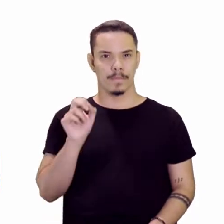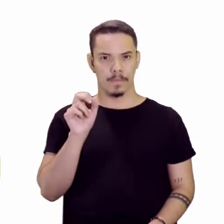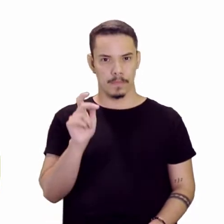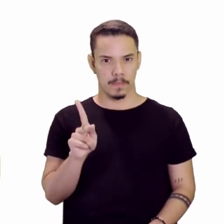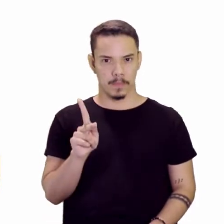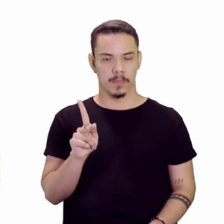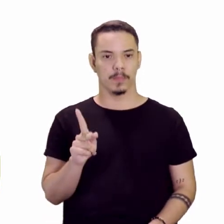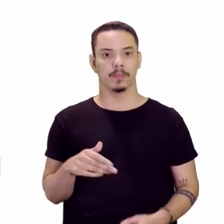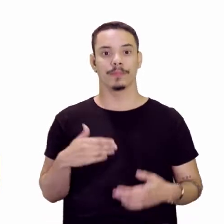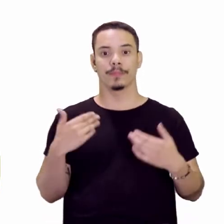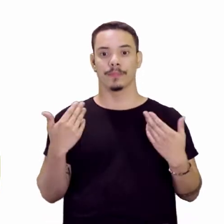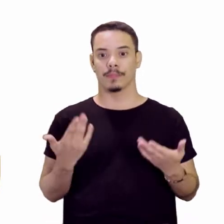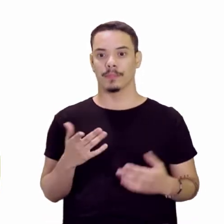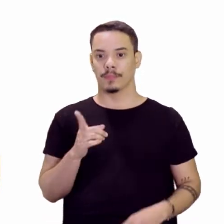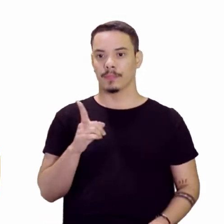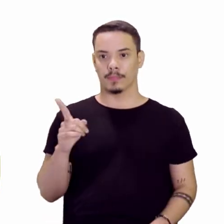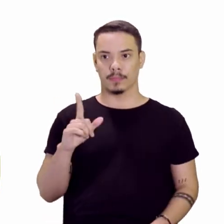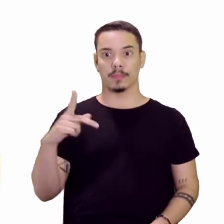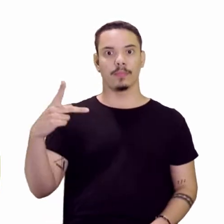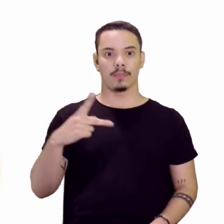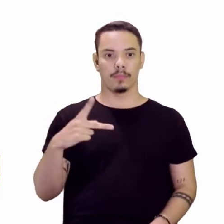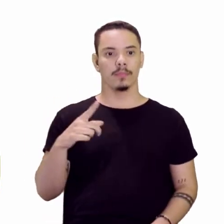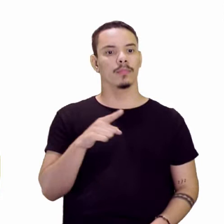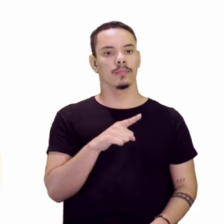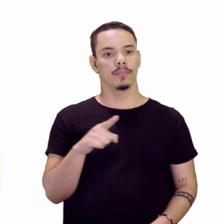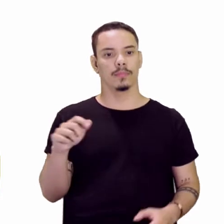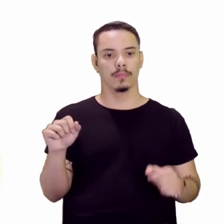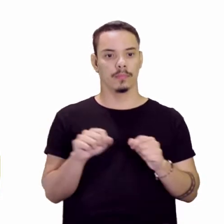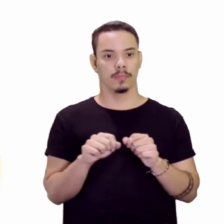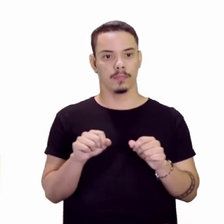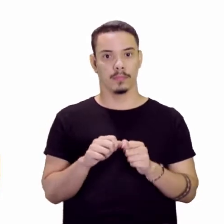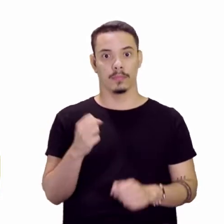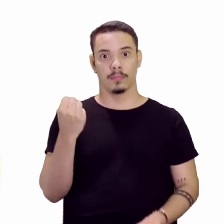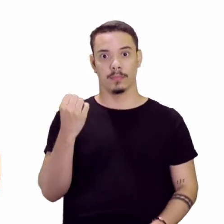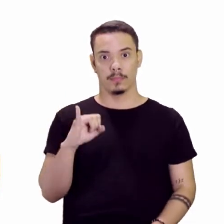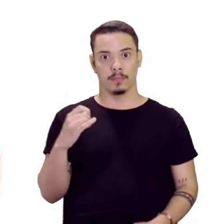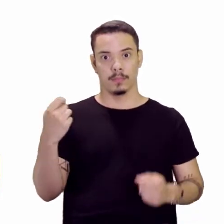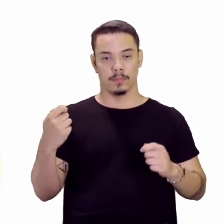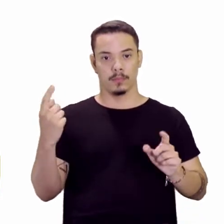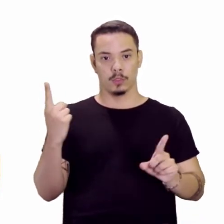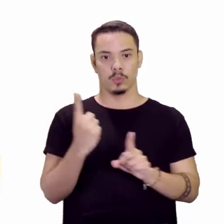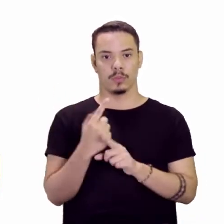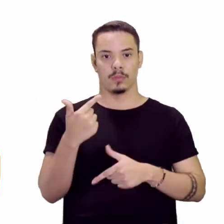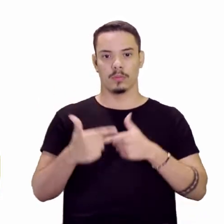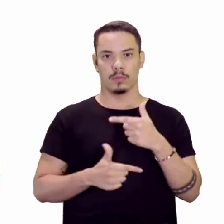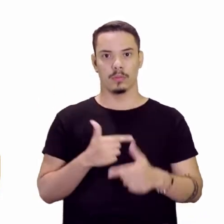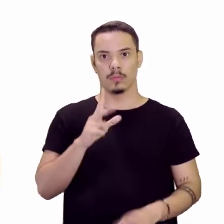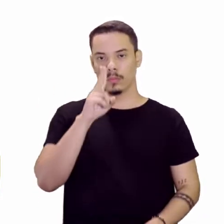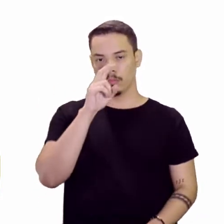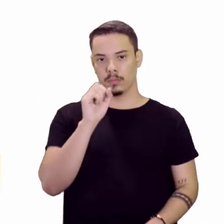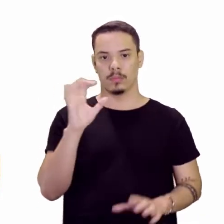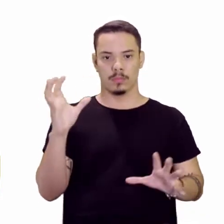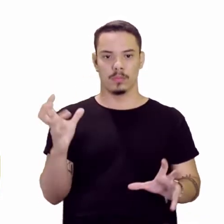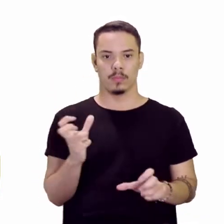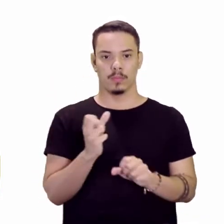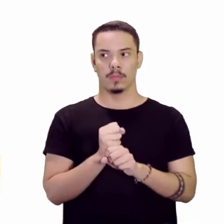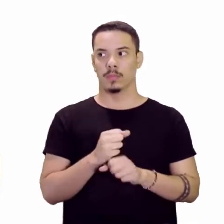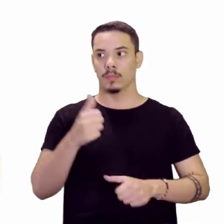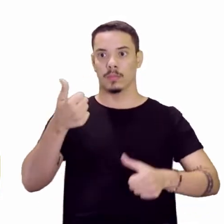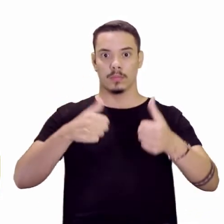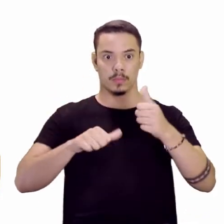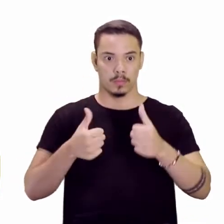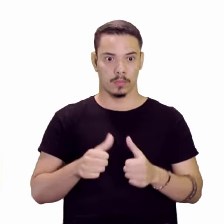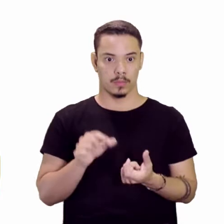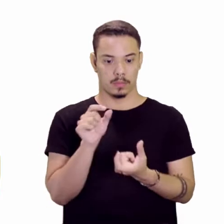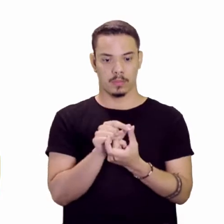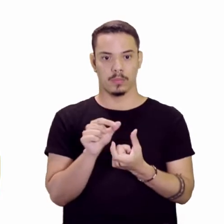Então aqui, potência você faz aqui. Se precisar achar o trabalho da força, você calcula. Verificou se as unidades